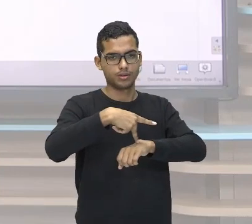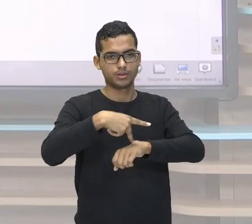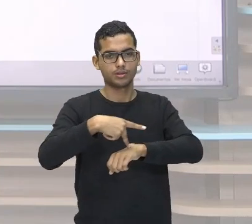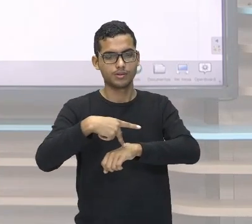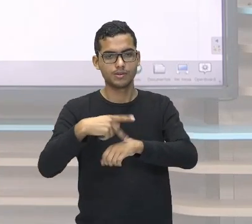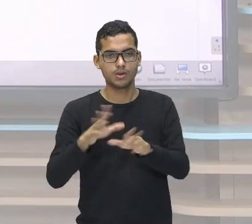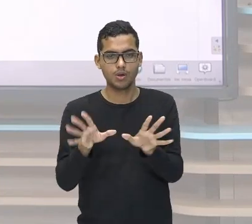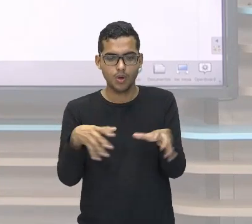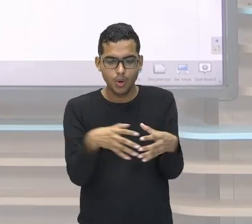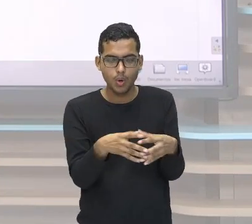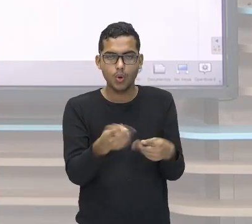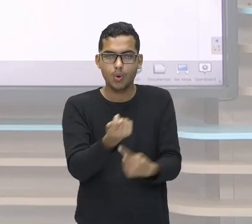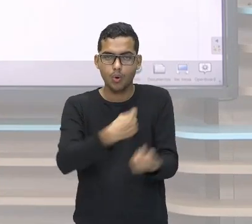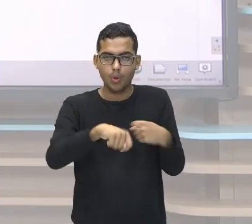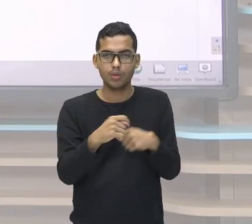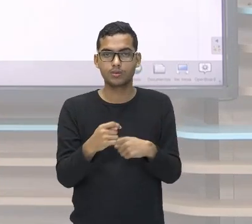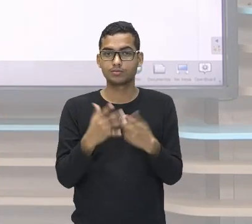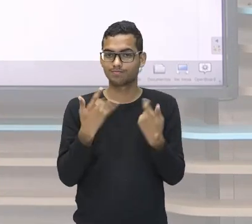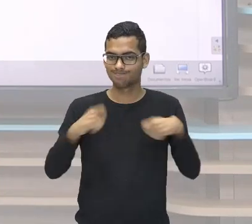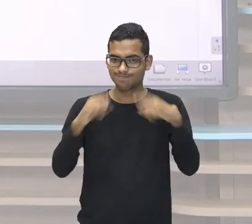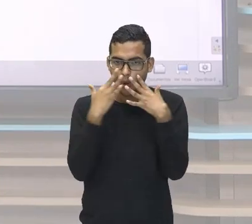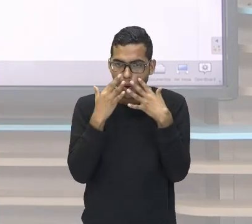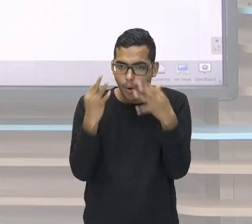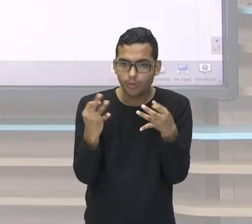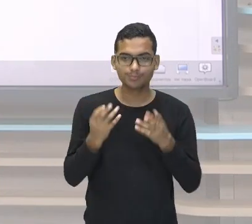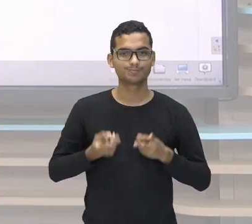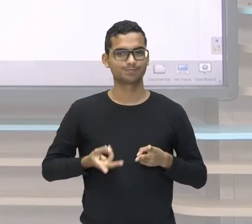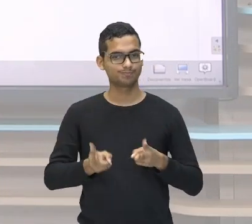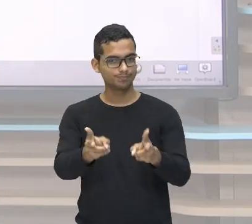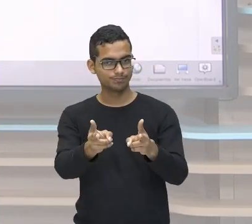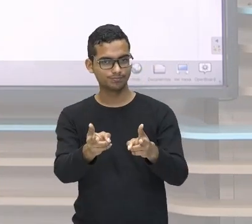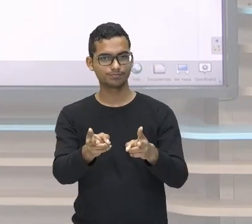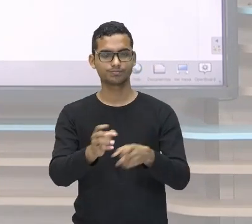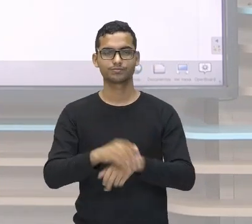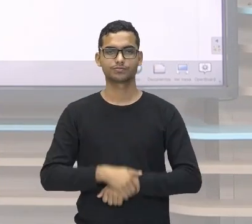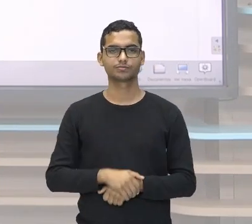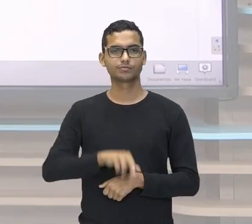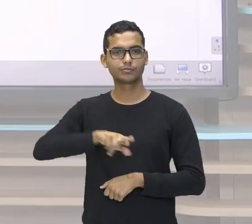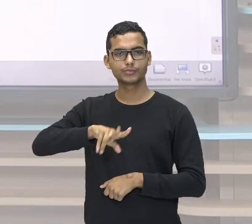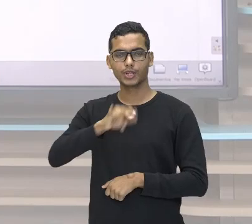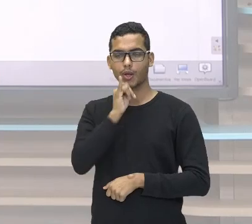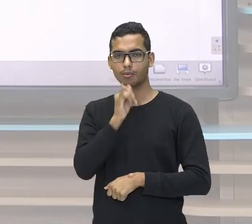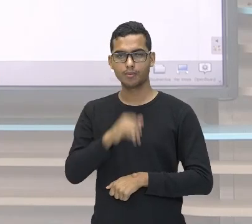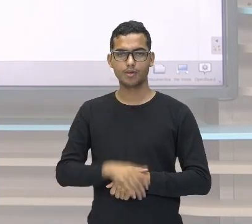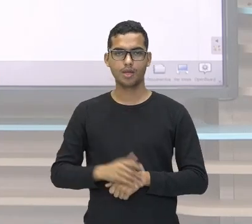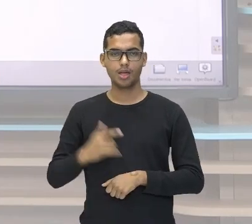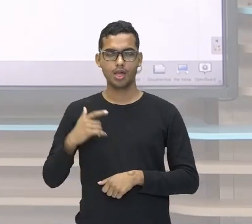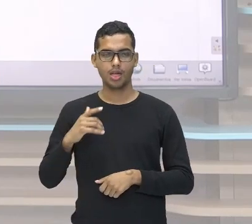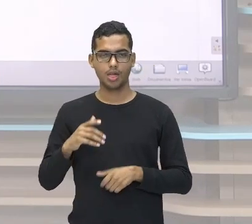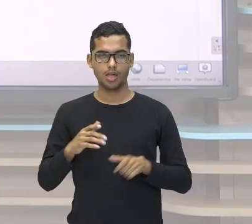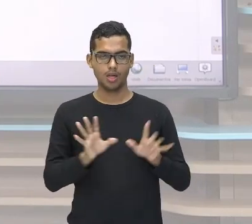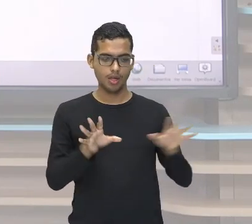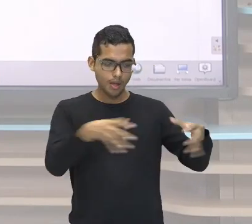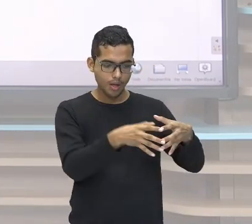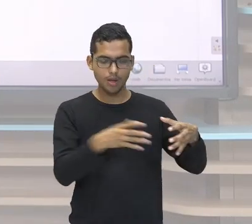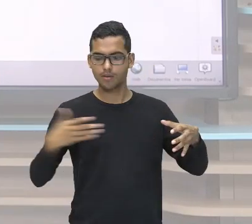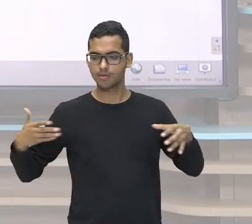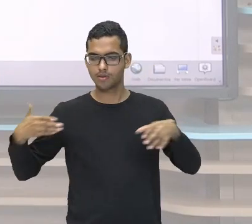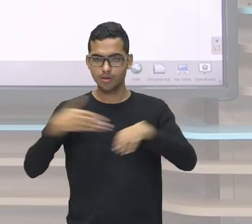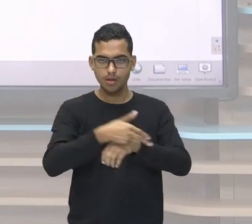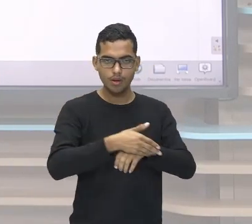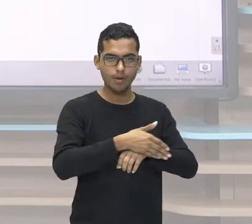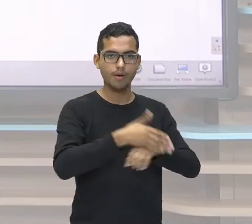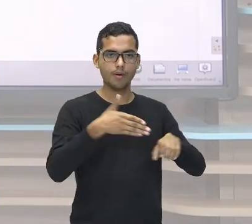blocos. Então, a gente tem que ficar atento para essa situação, tá? Não é porque eu participo de um